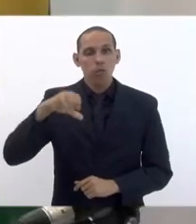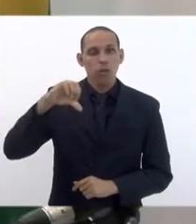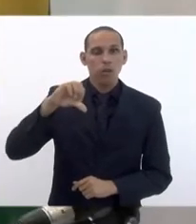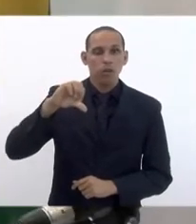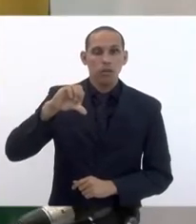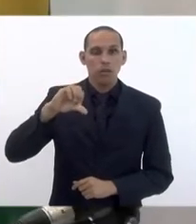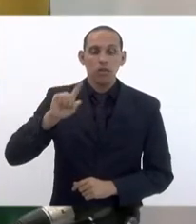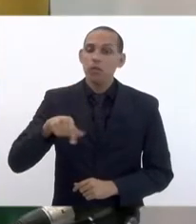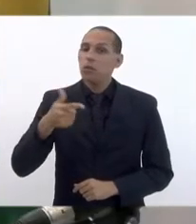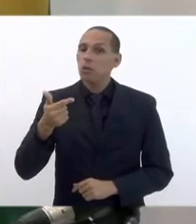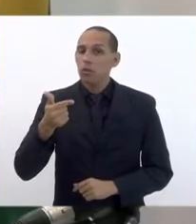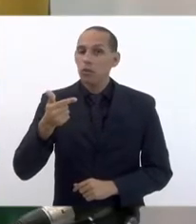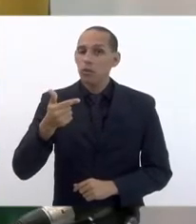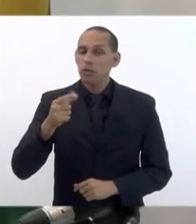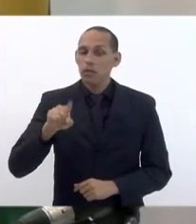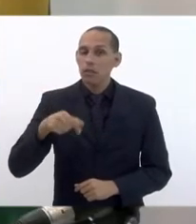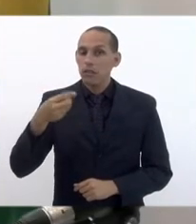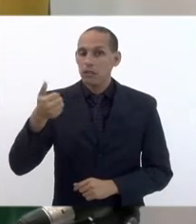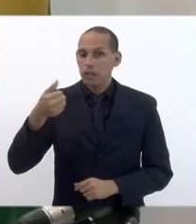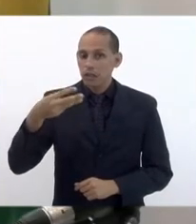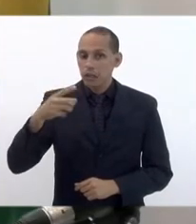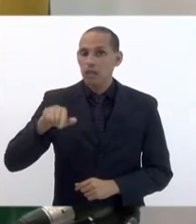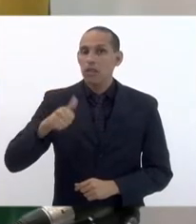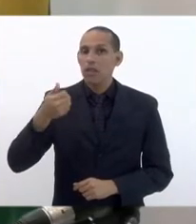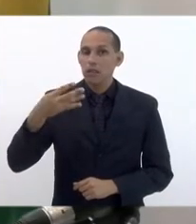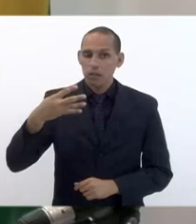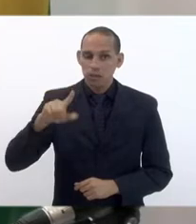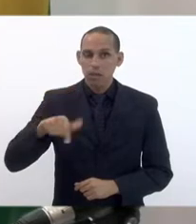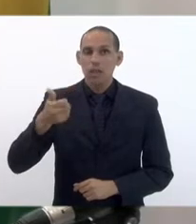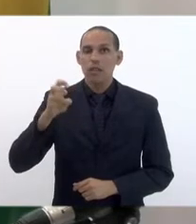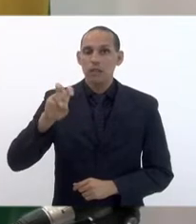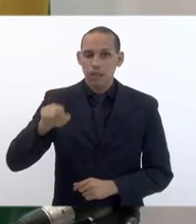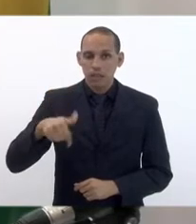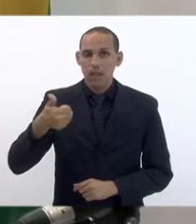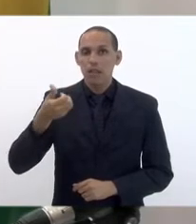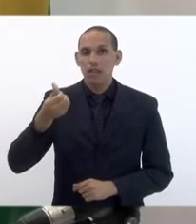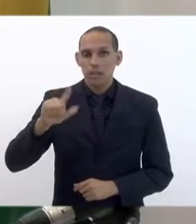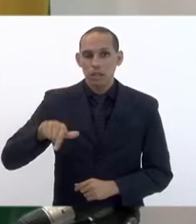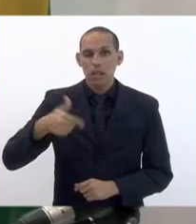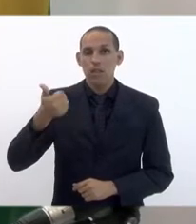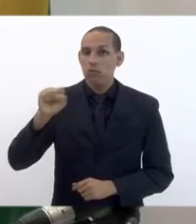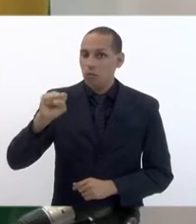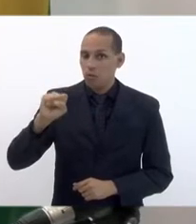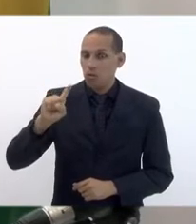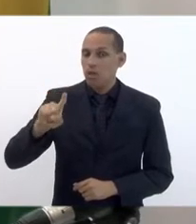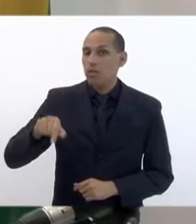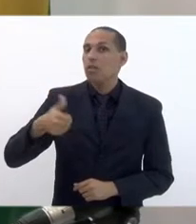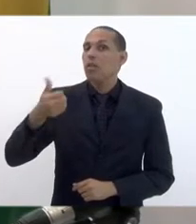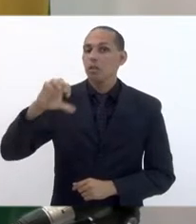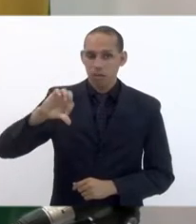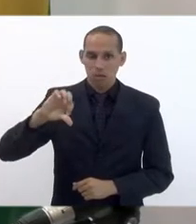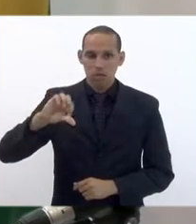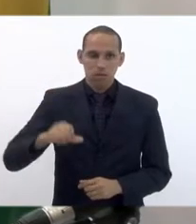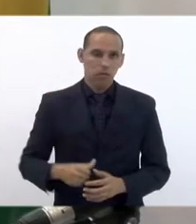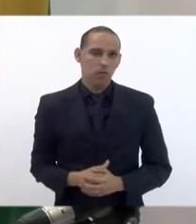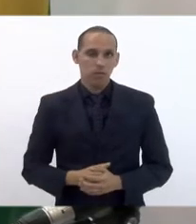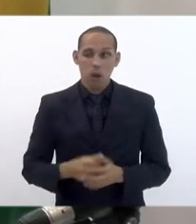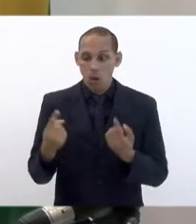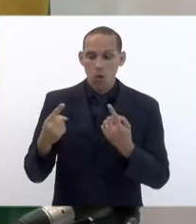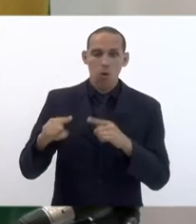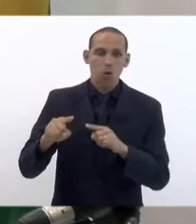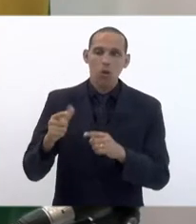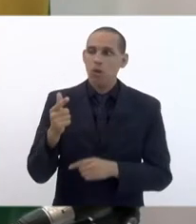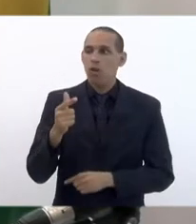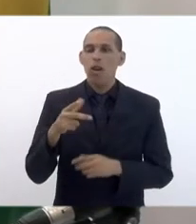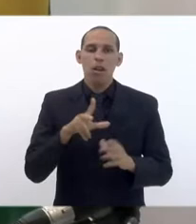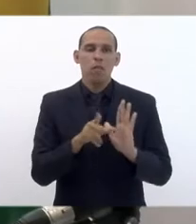9, 12, 13, 14, 15, 16, 18 e 19. E contrário às